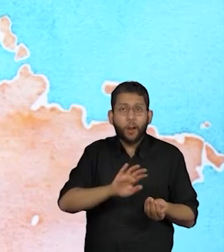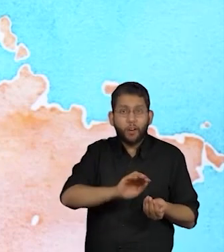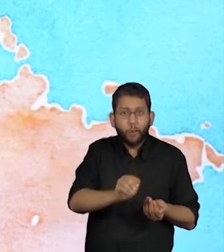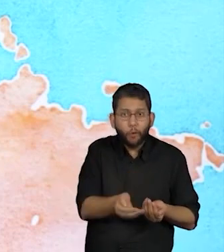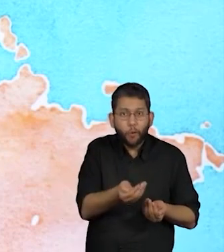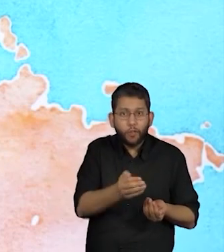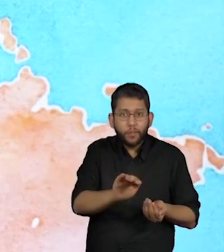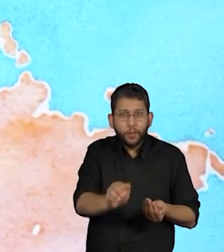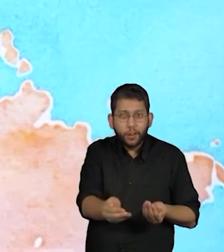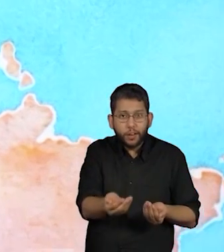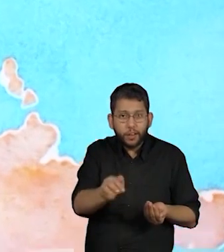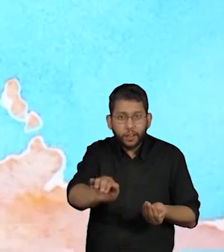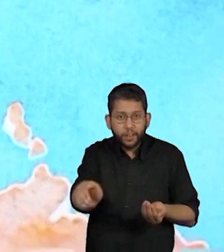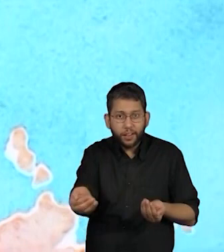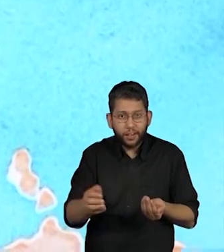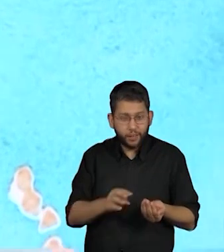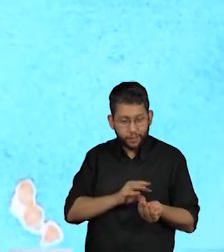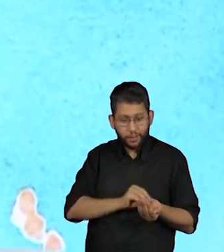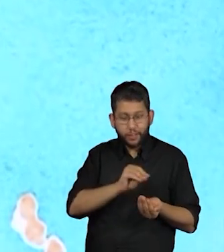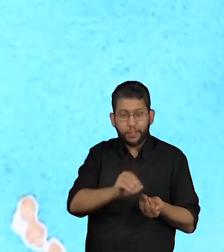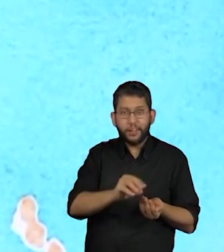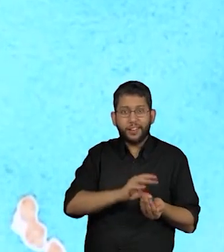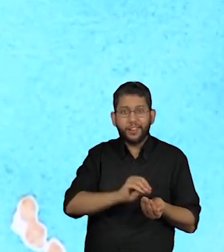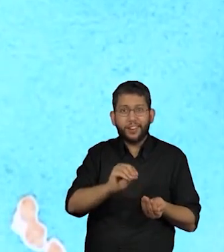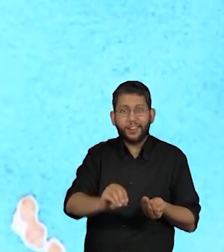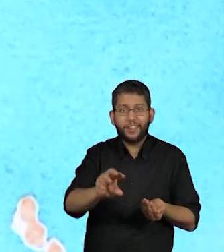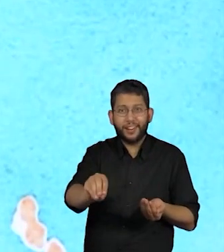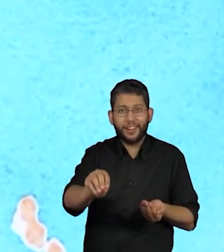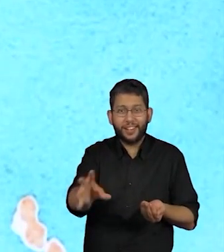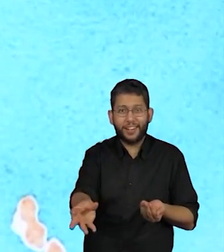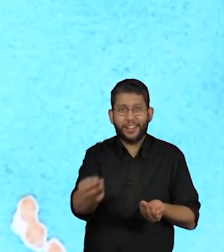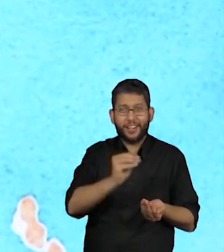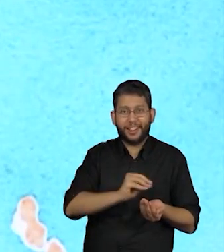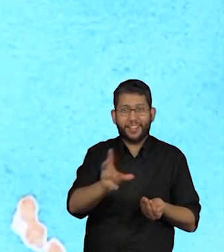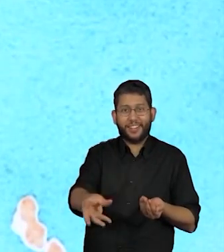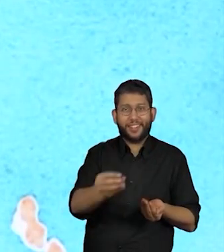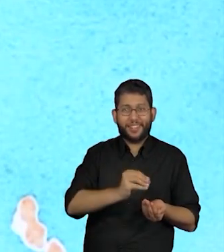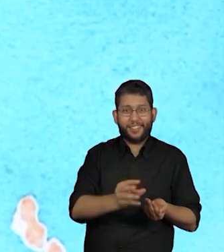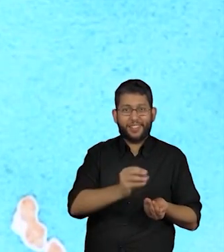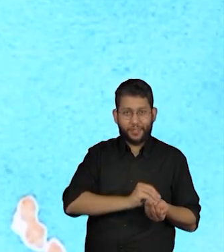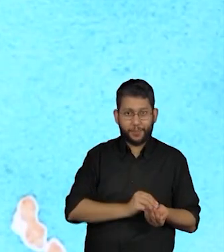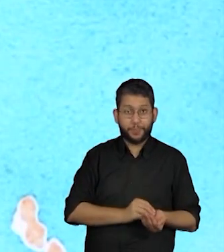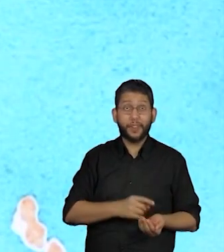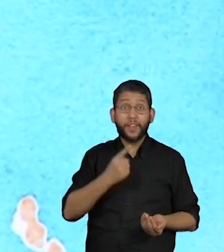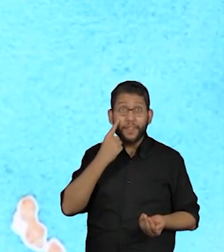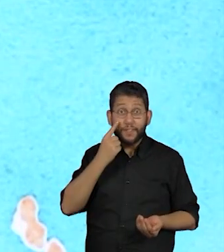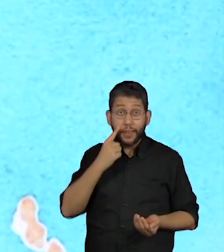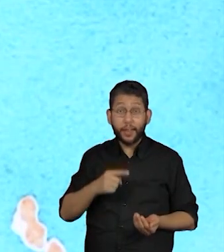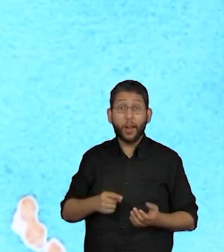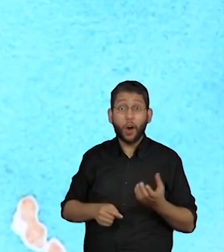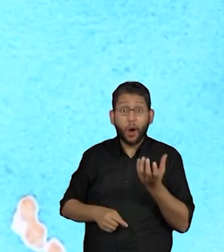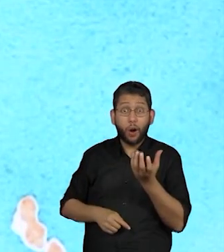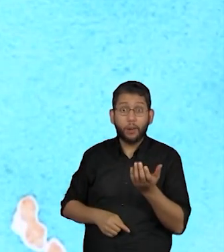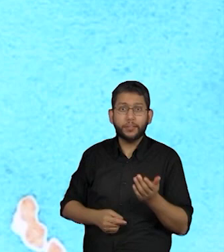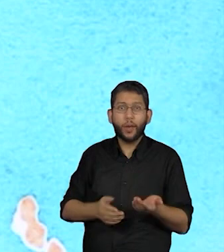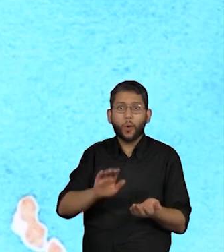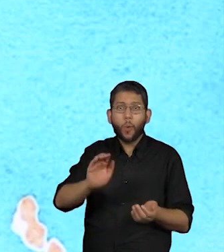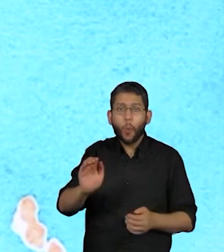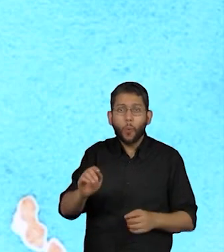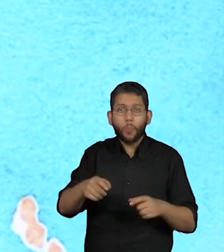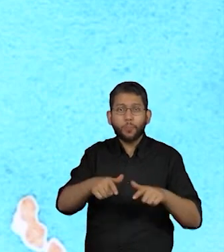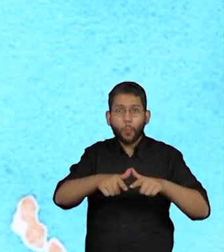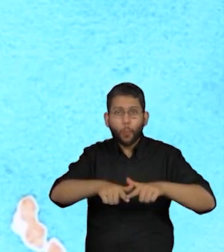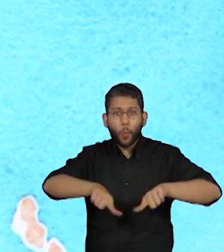são chamadas esse jogo, e eu tenho os depósitos. Cada cova tem 6 sementes, tá? Então, o